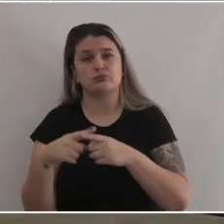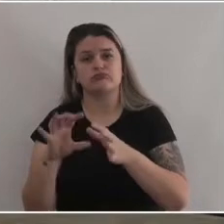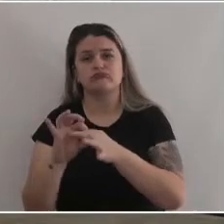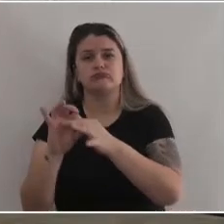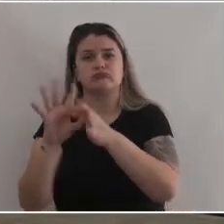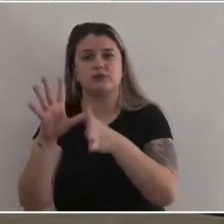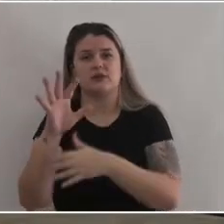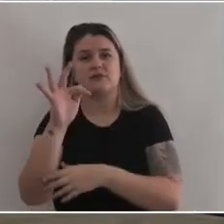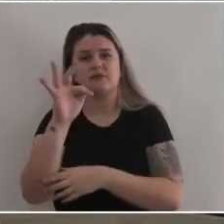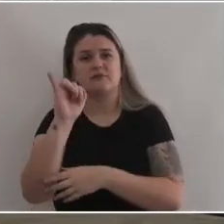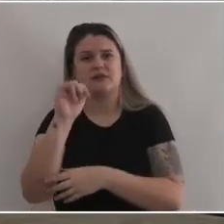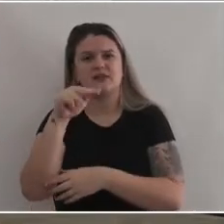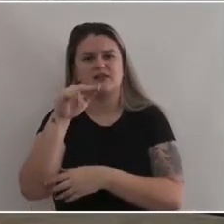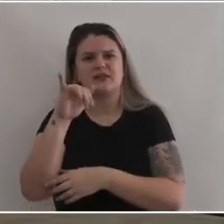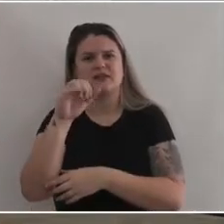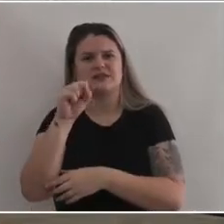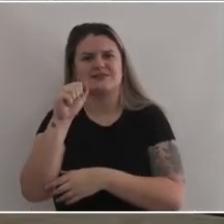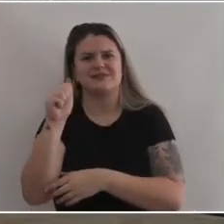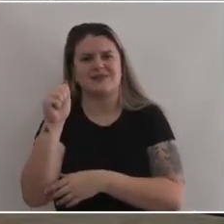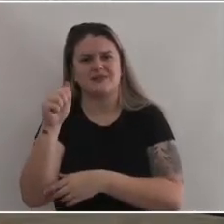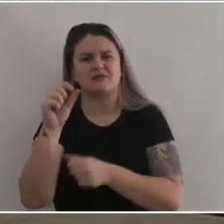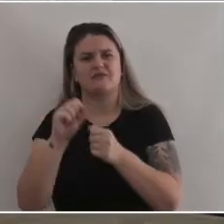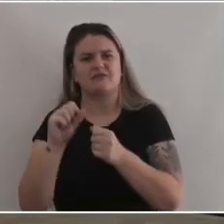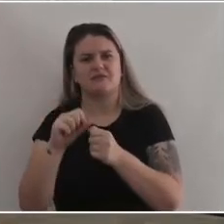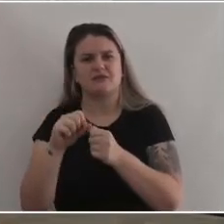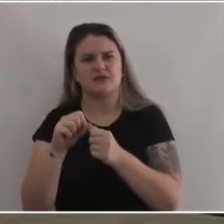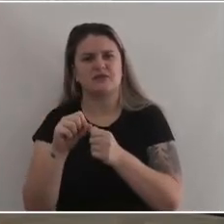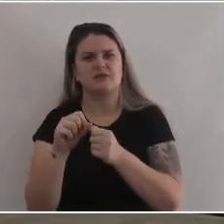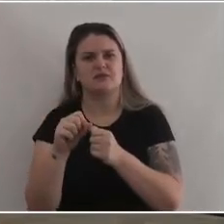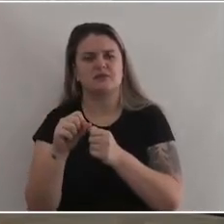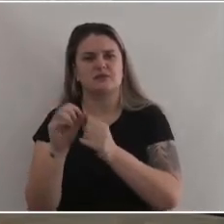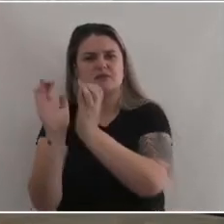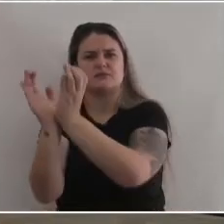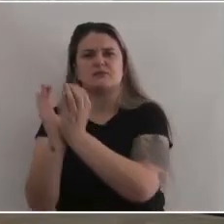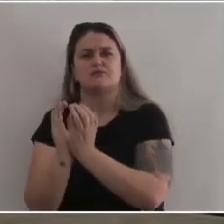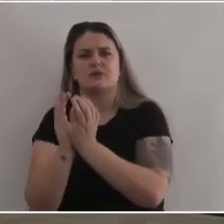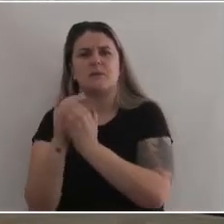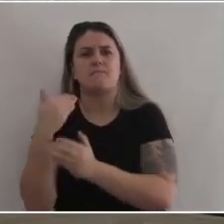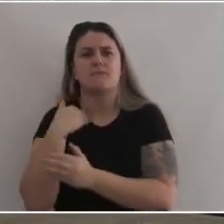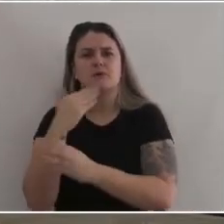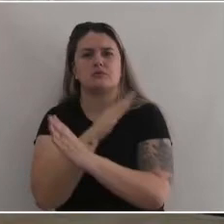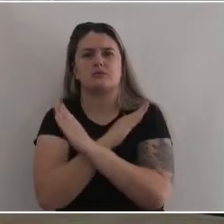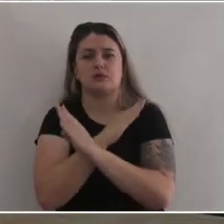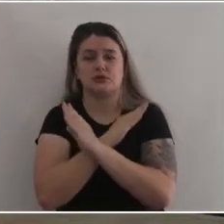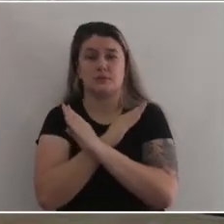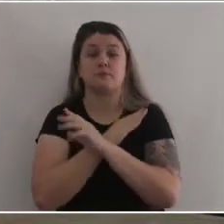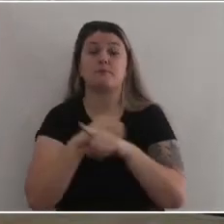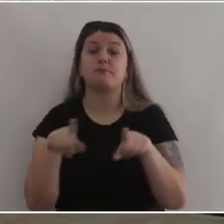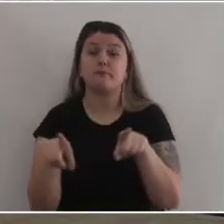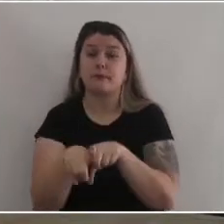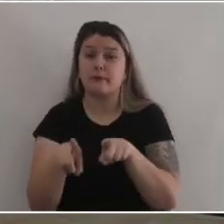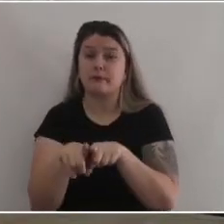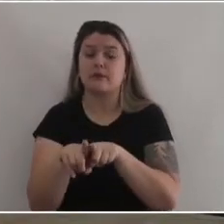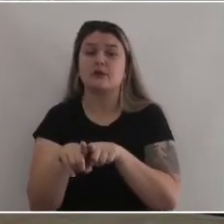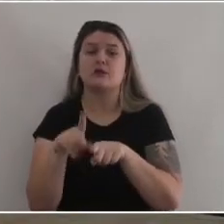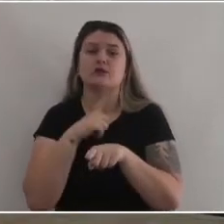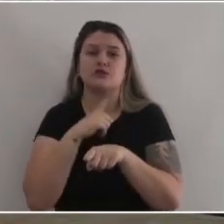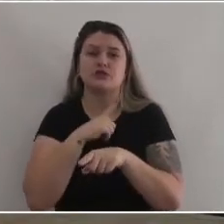do Finisa, que foi feito junto à Caixa Econômica. E ainda tinha um saldo